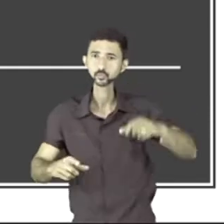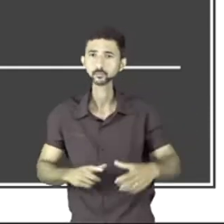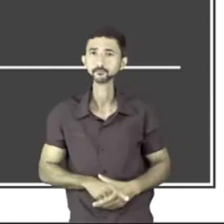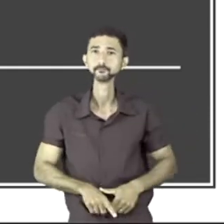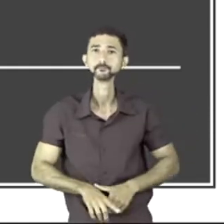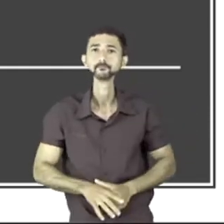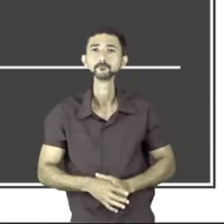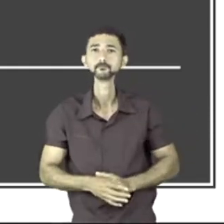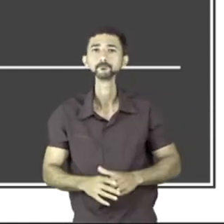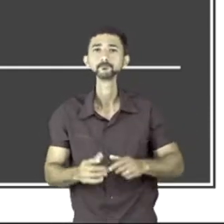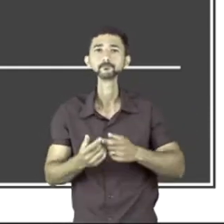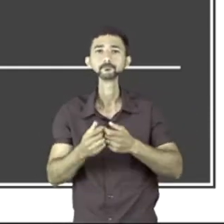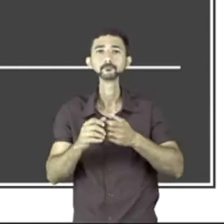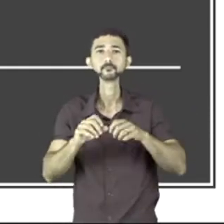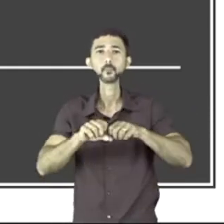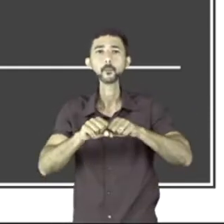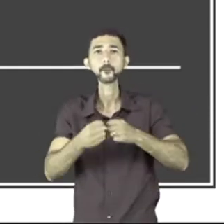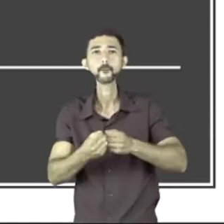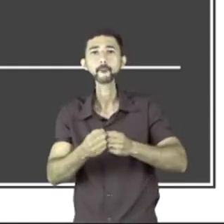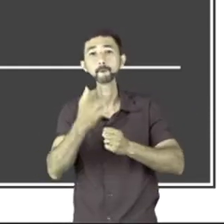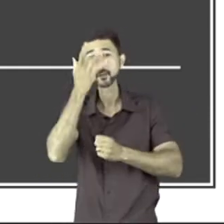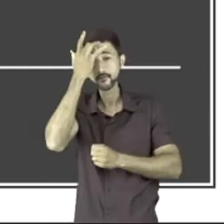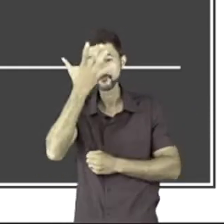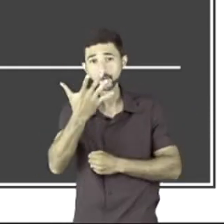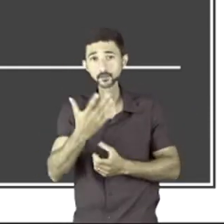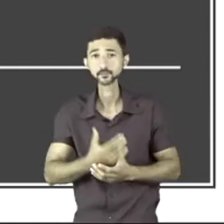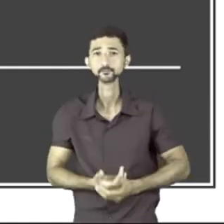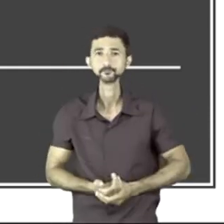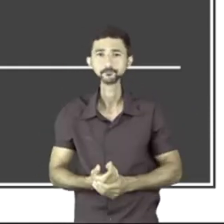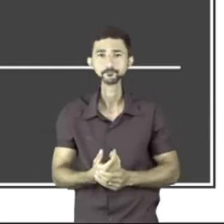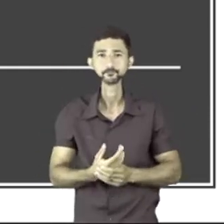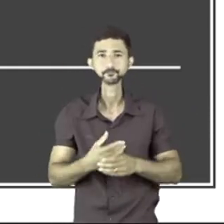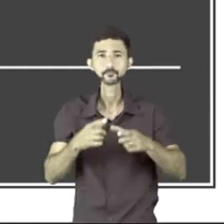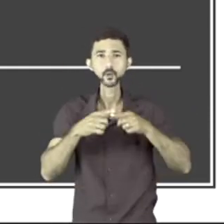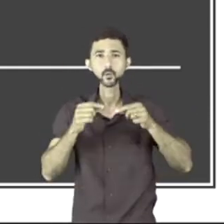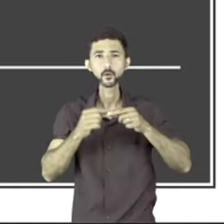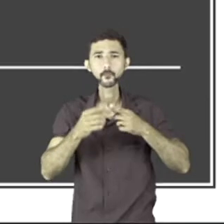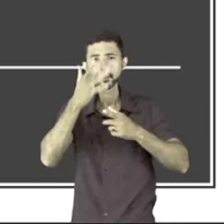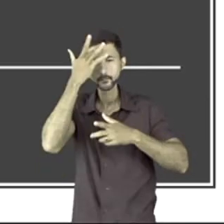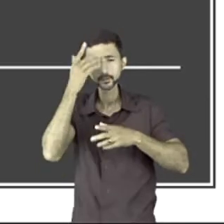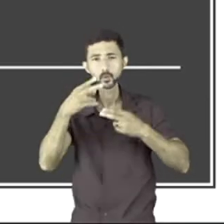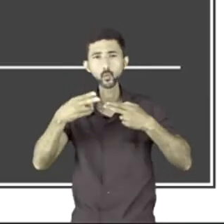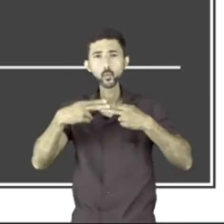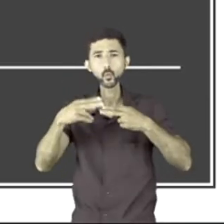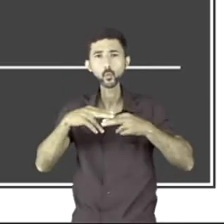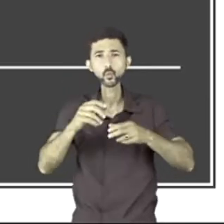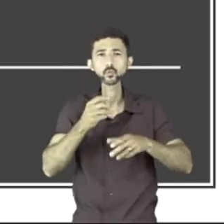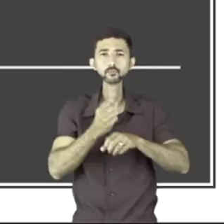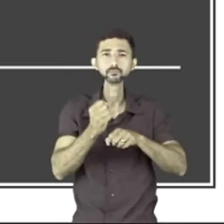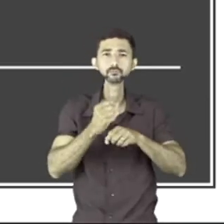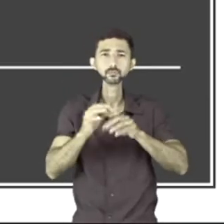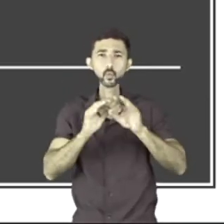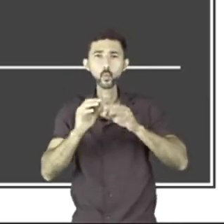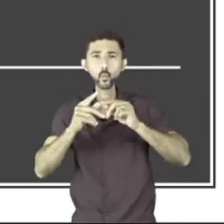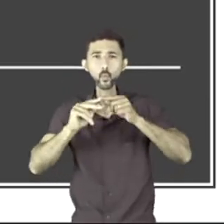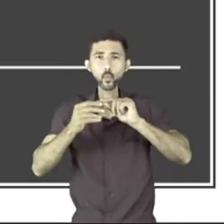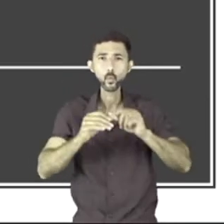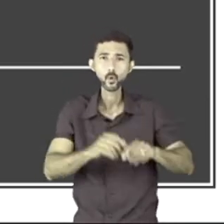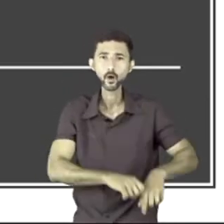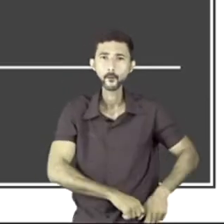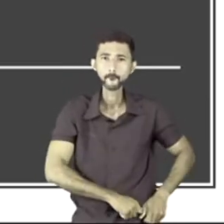não quebra com facilidade. Então, os japoneses utilizam esse bambu para fabricar essas